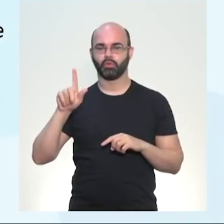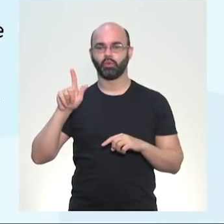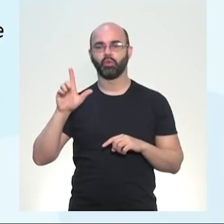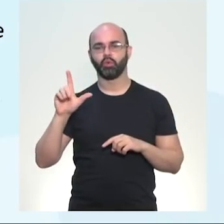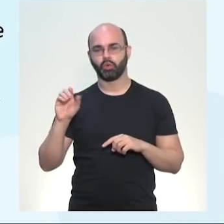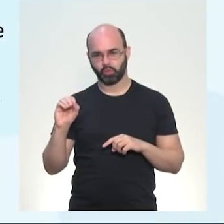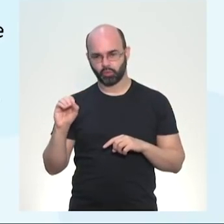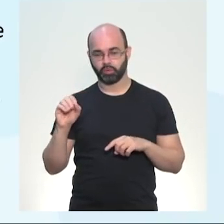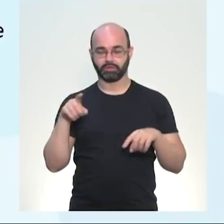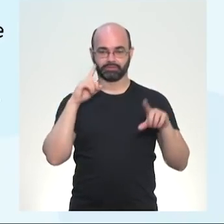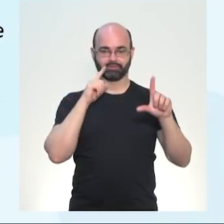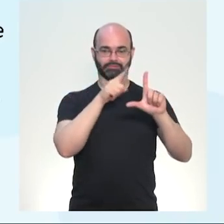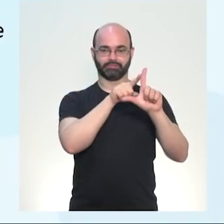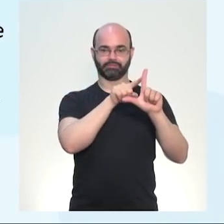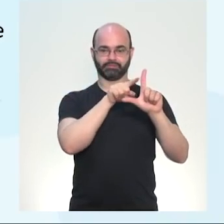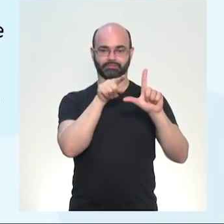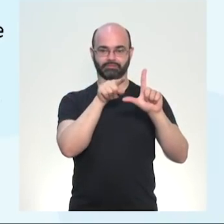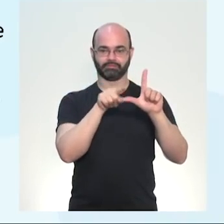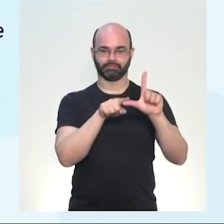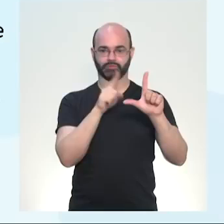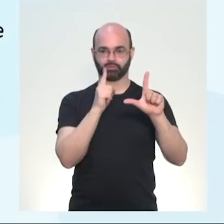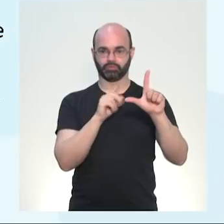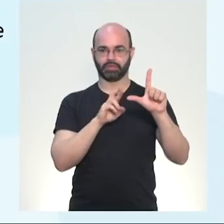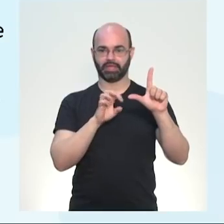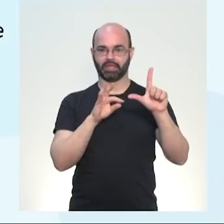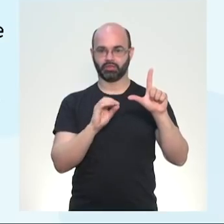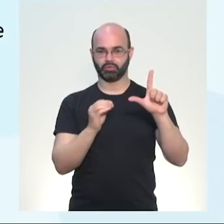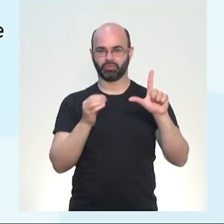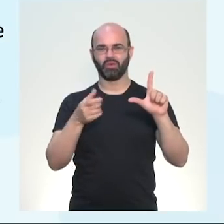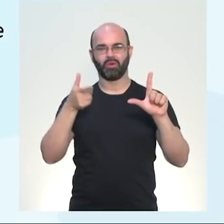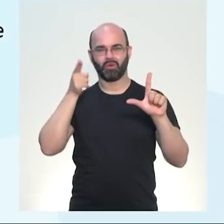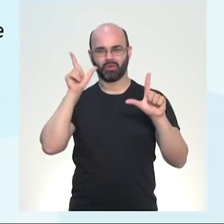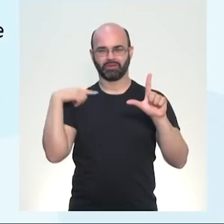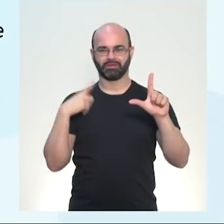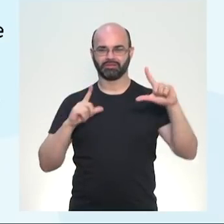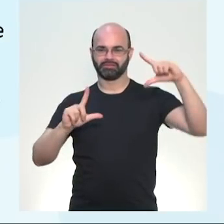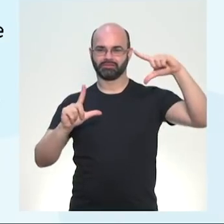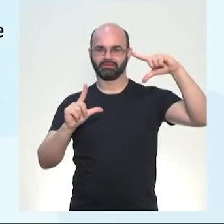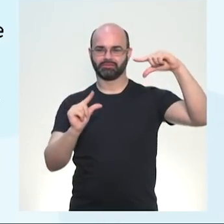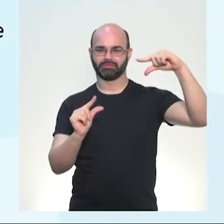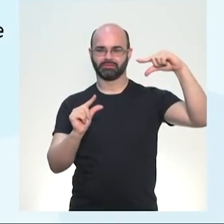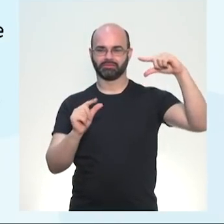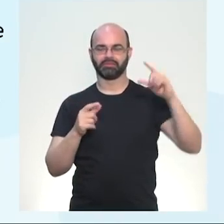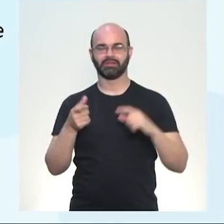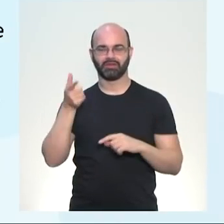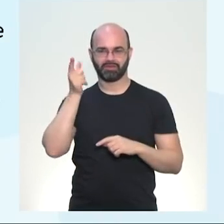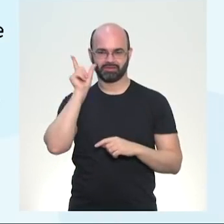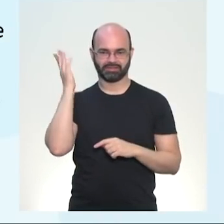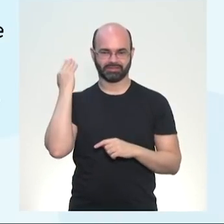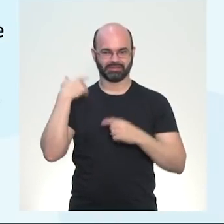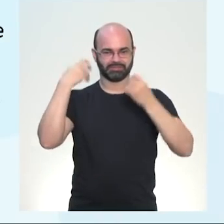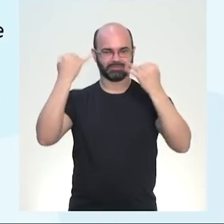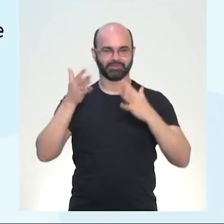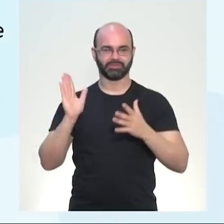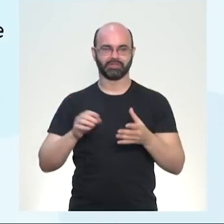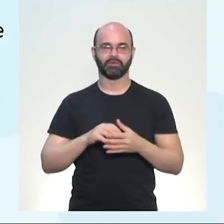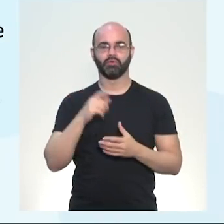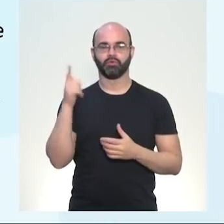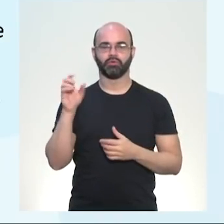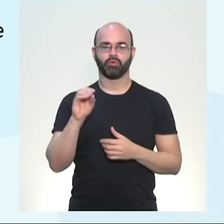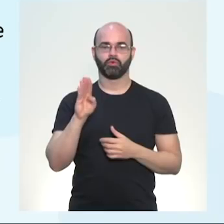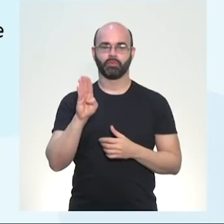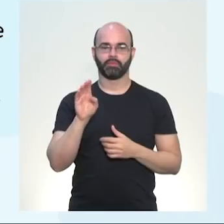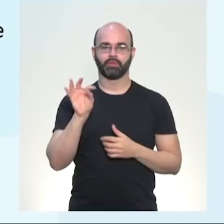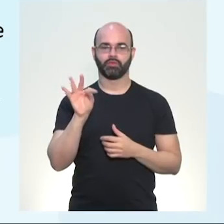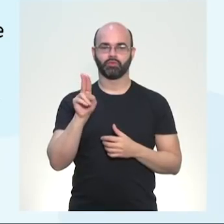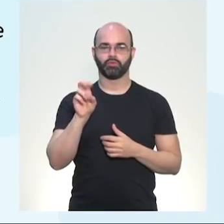Ele tem um ângulo reto e dois ângulos agudos, nós comentamos ontem, né, esses ângulos, essa abertura. Eu tenho o obtusângulo,